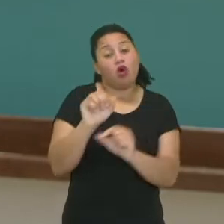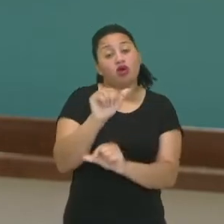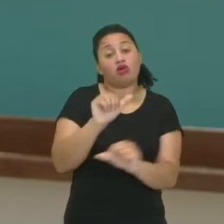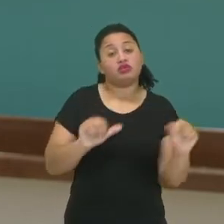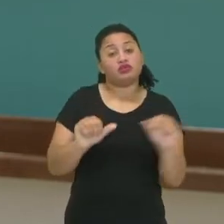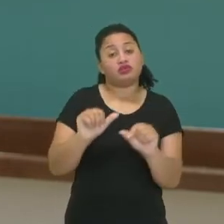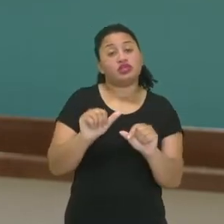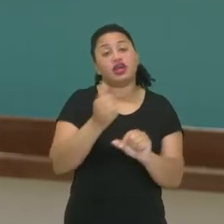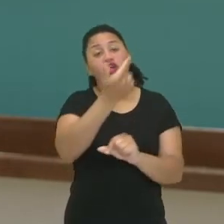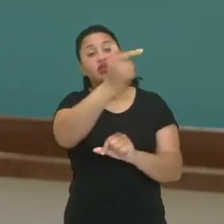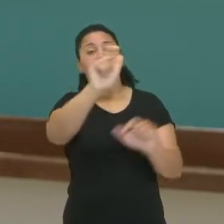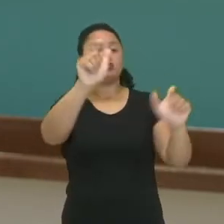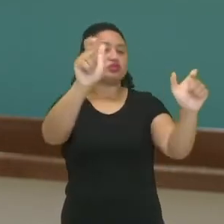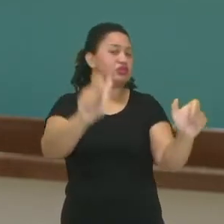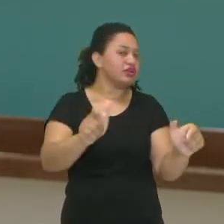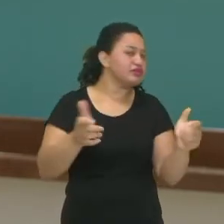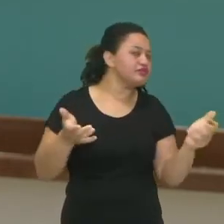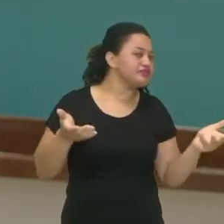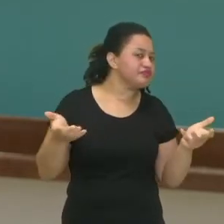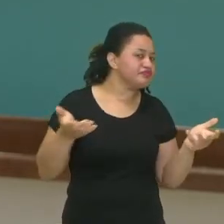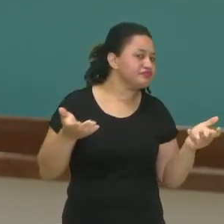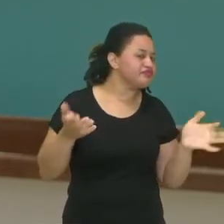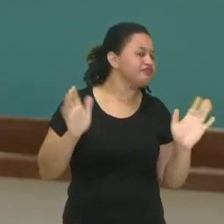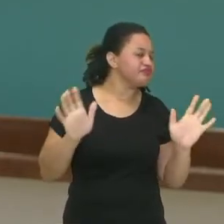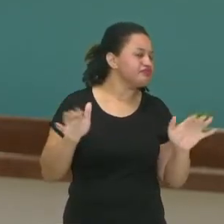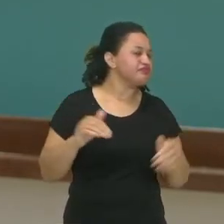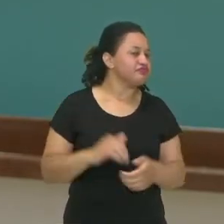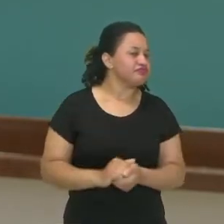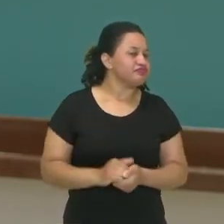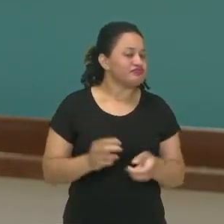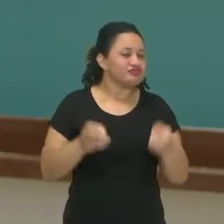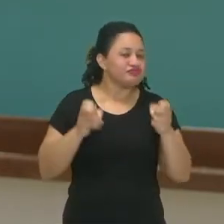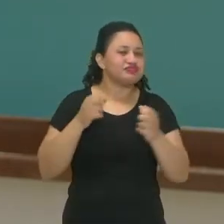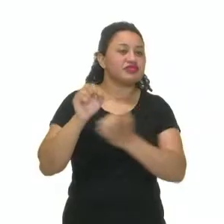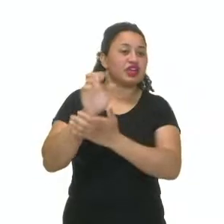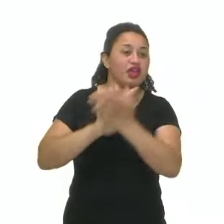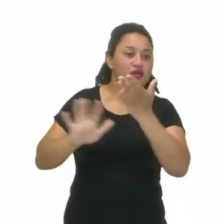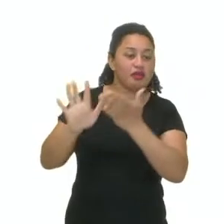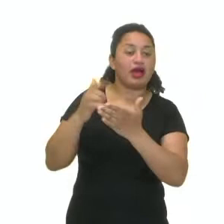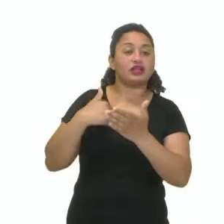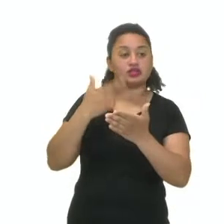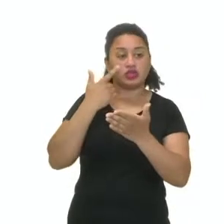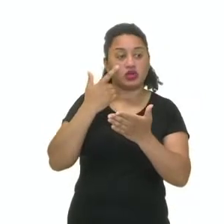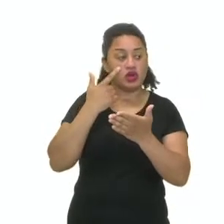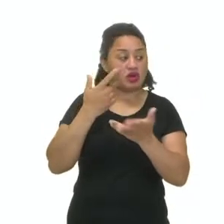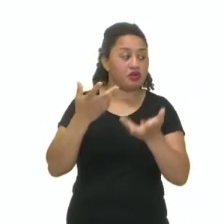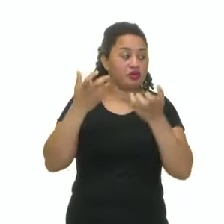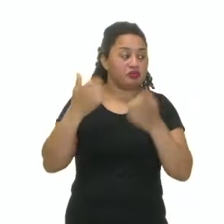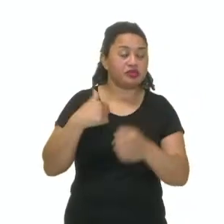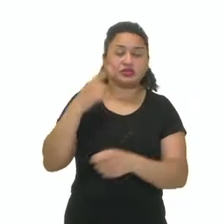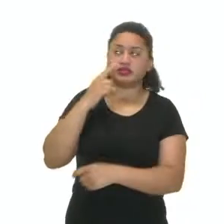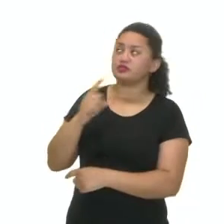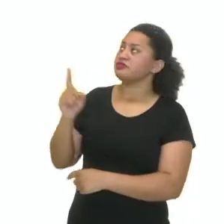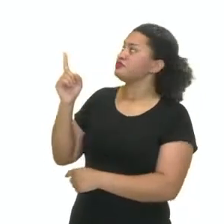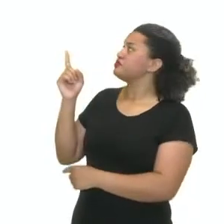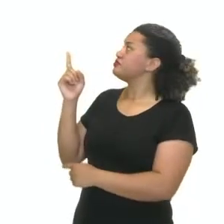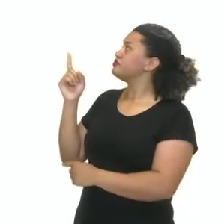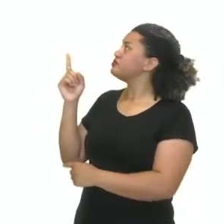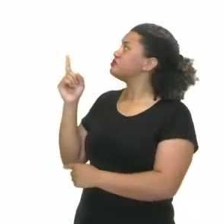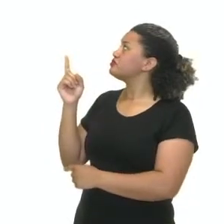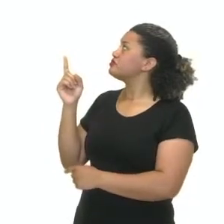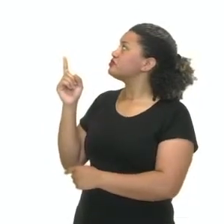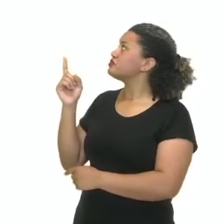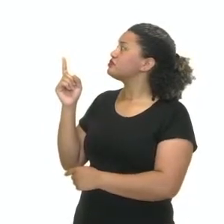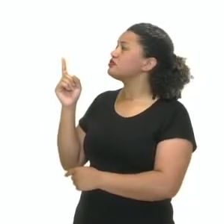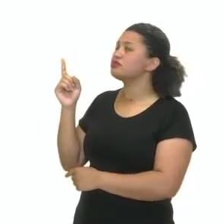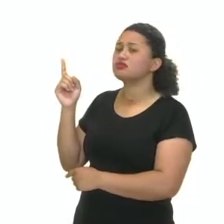em outros locais? Olha só aqui, ó, essa imagem aqui de uma represa vazia,